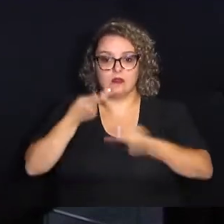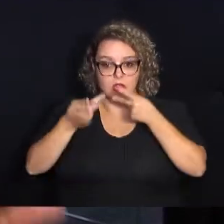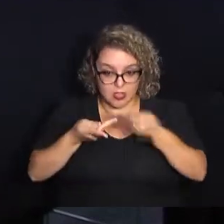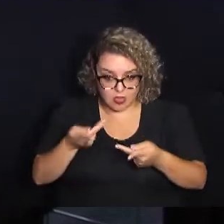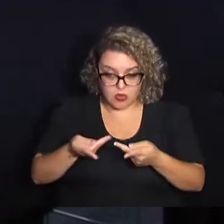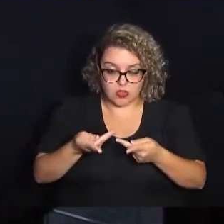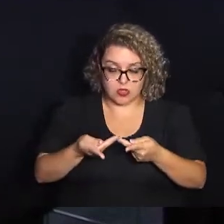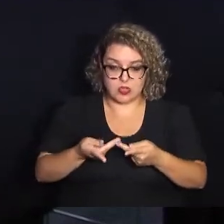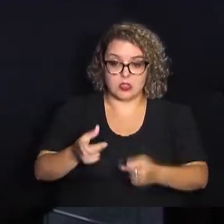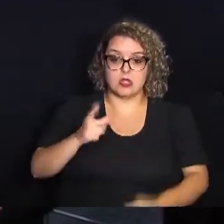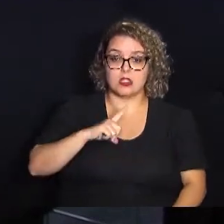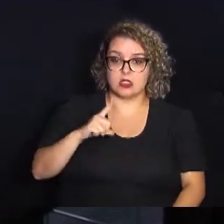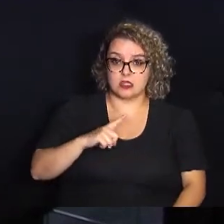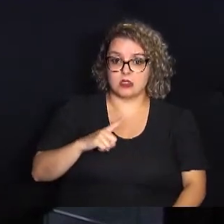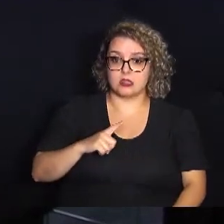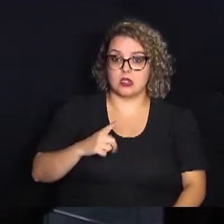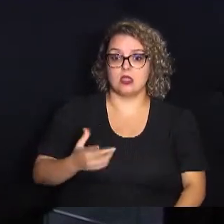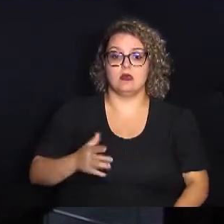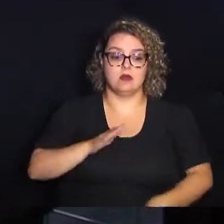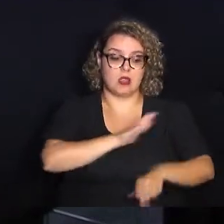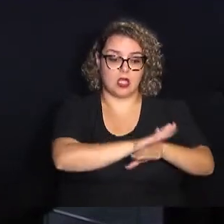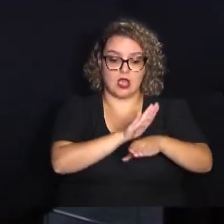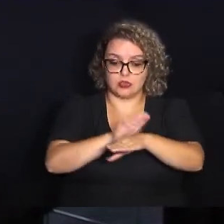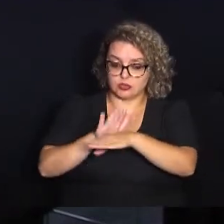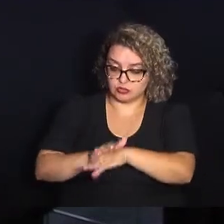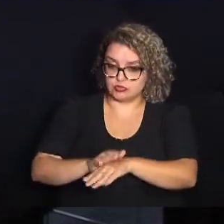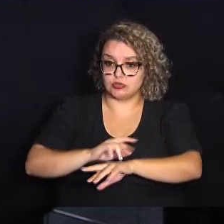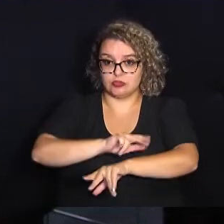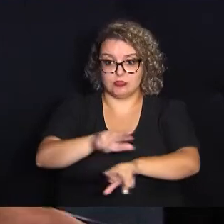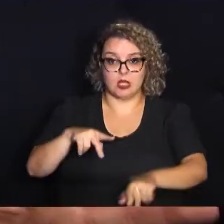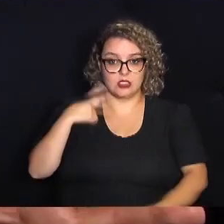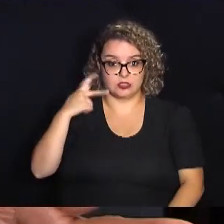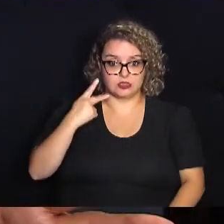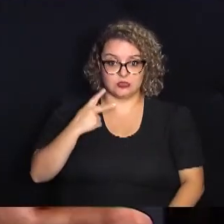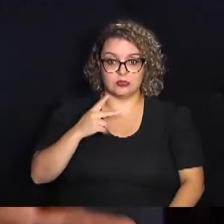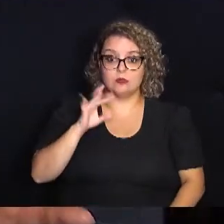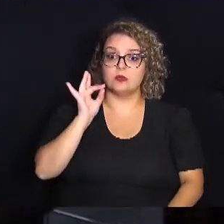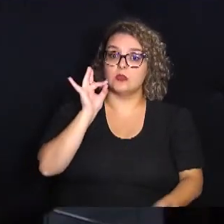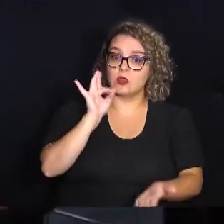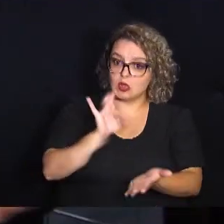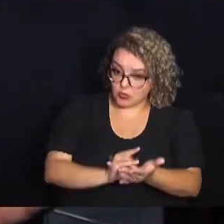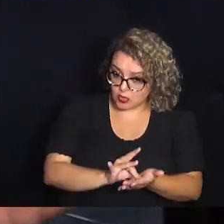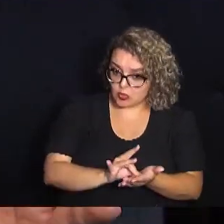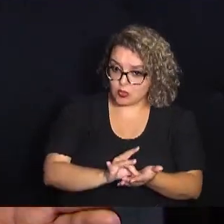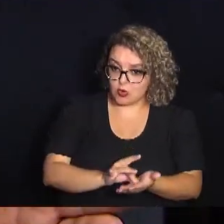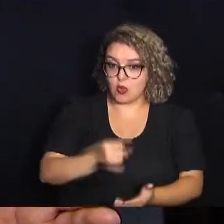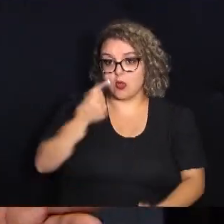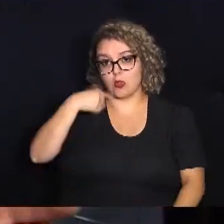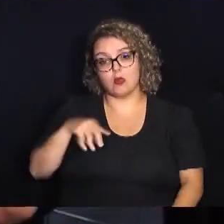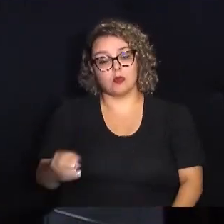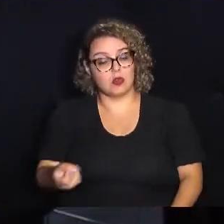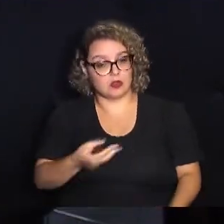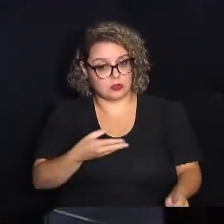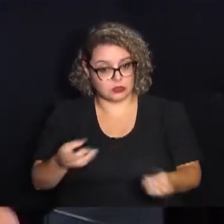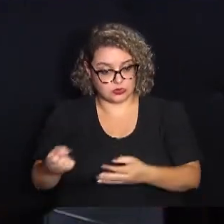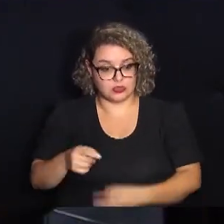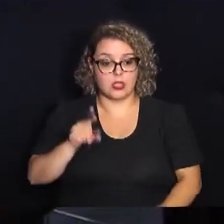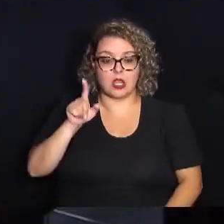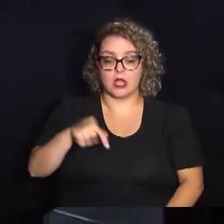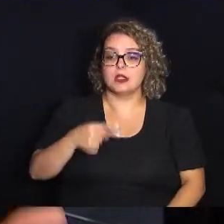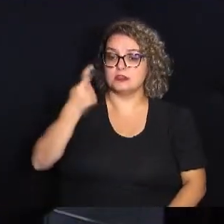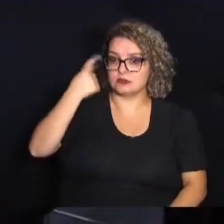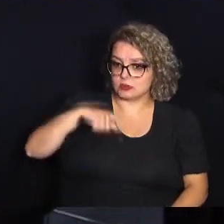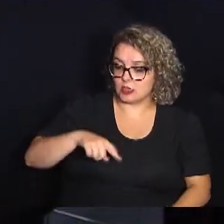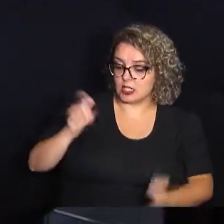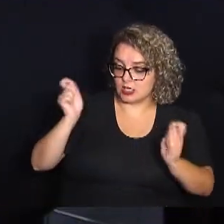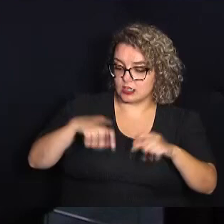sofreu recebeu muita contribuição dos vereadores para torná-la com o perfil atual é esse perfil